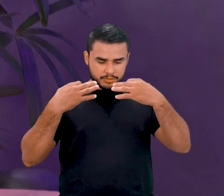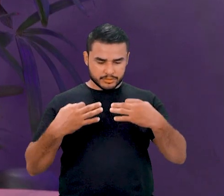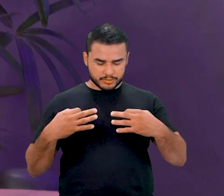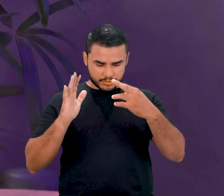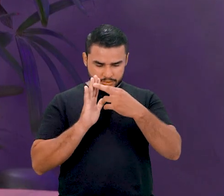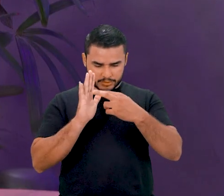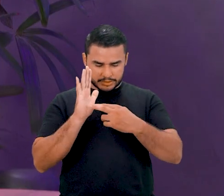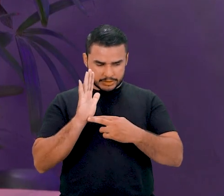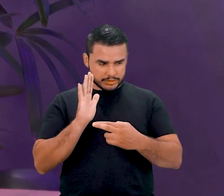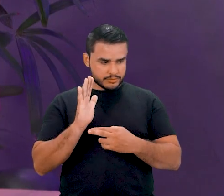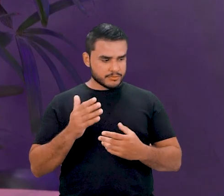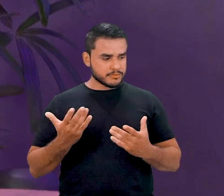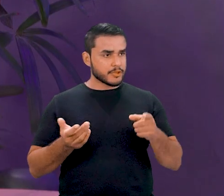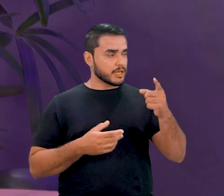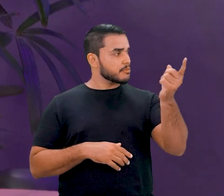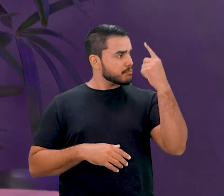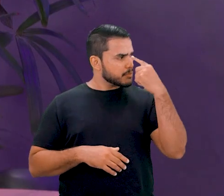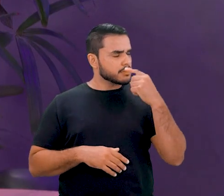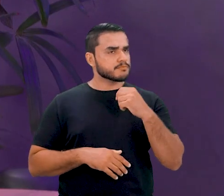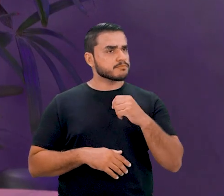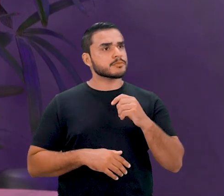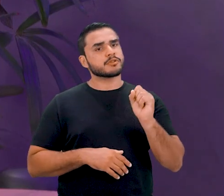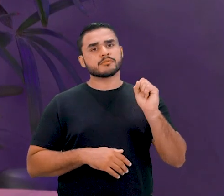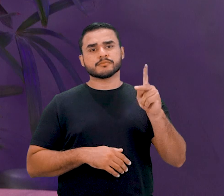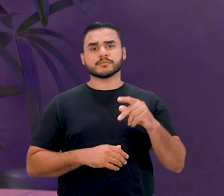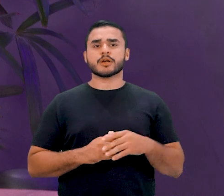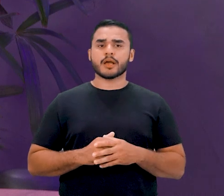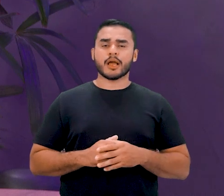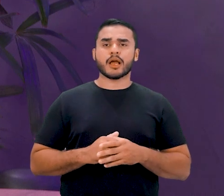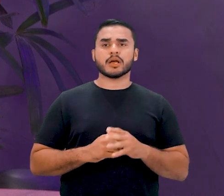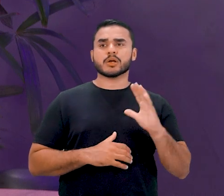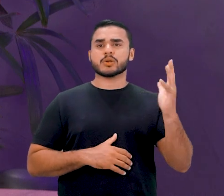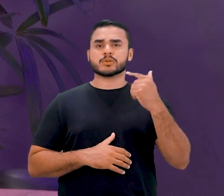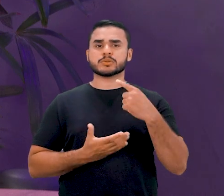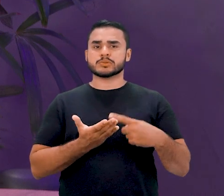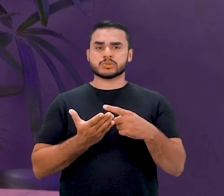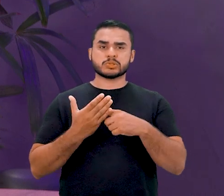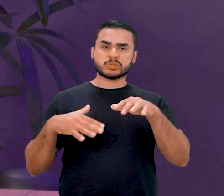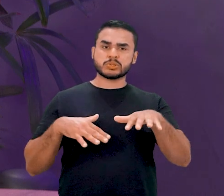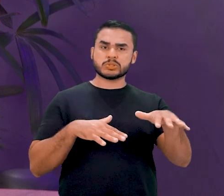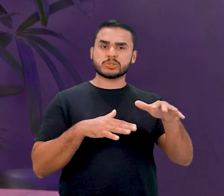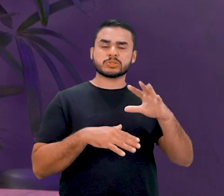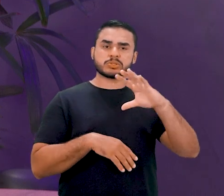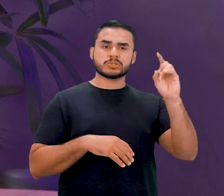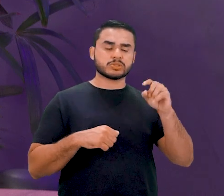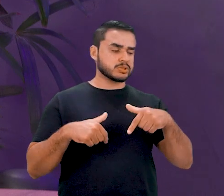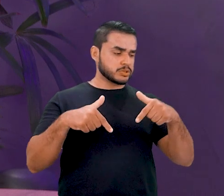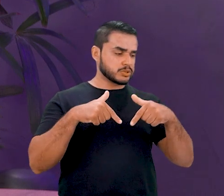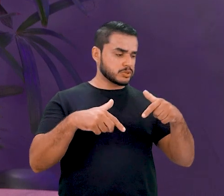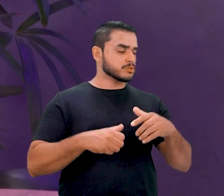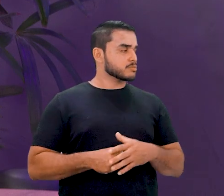jeito. Senhora. Aí eu disse, tudo bem, vamos lá, né? Aí os meus amigos, vamos fazer uma manifestação lá na frente da coordenação. Não vamos fazer